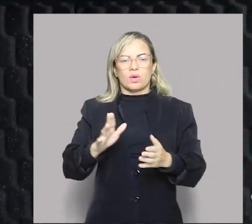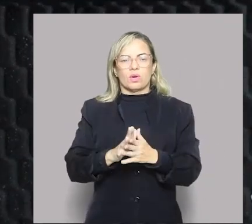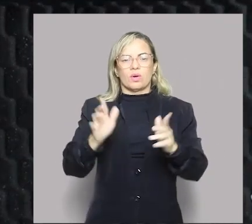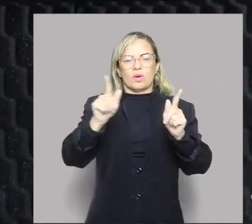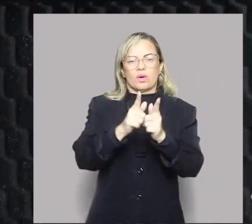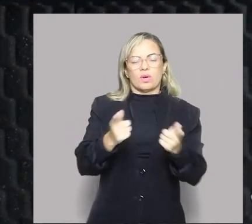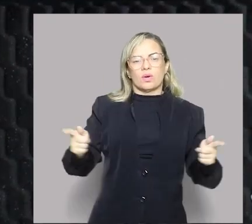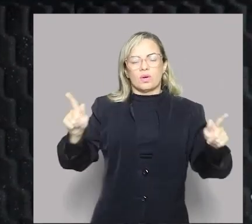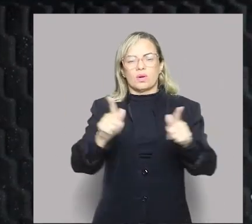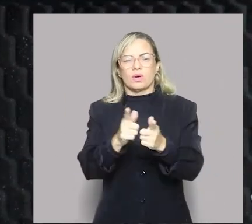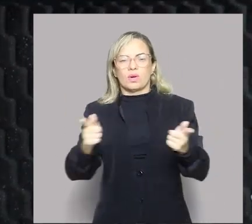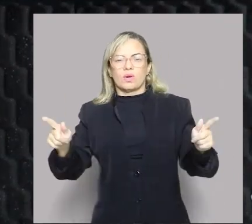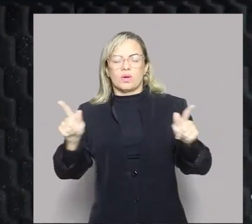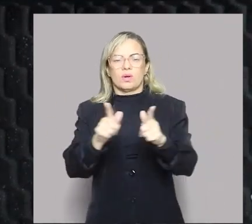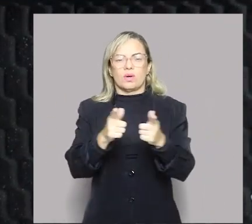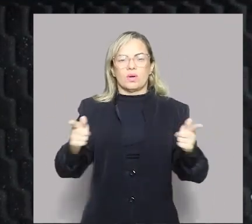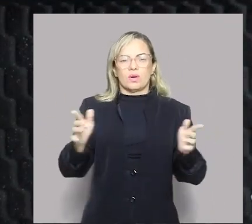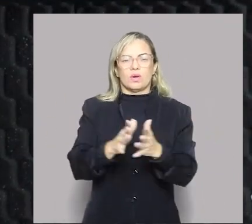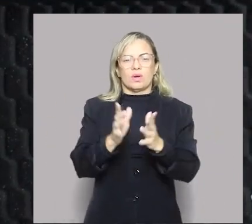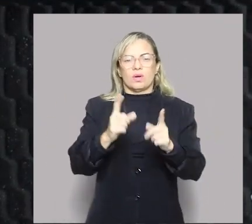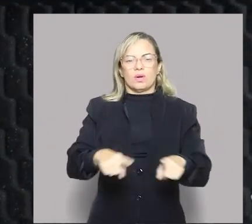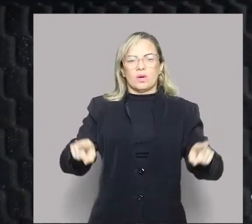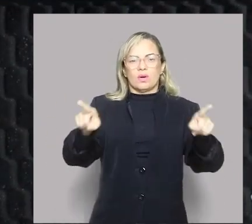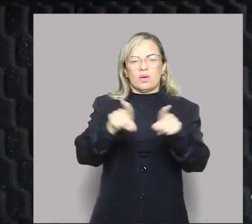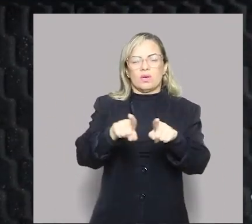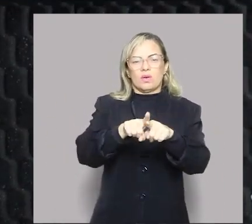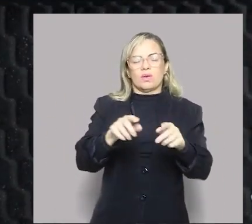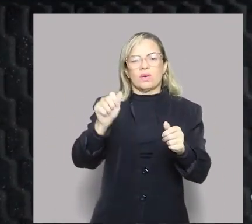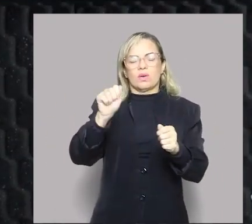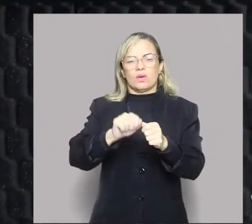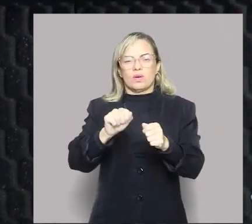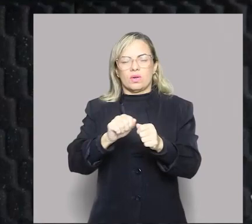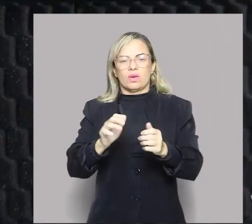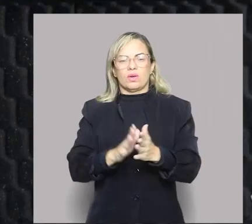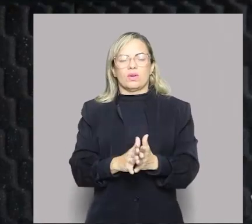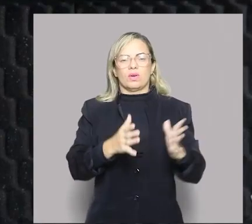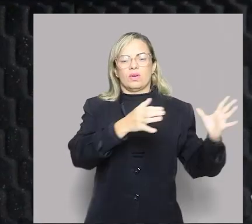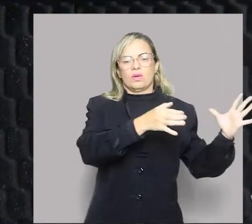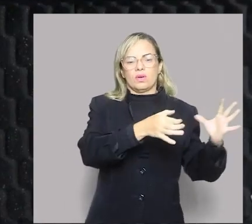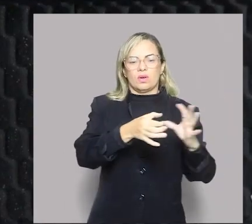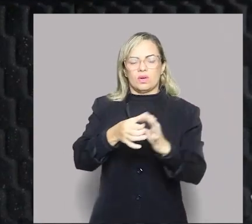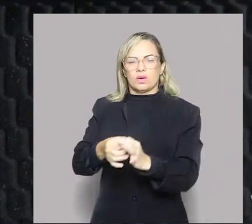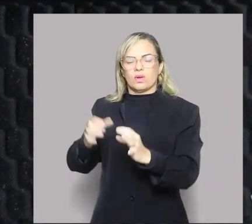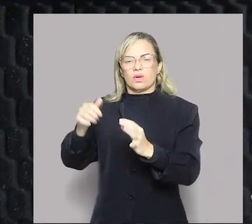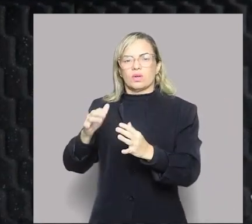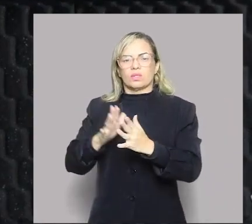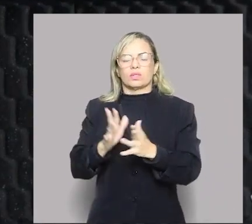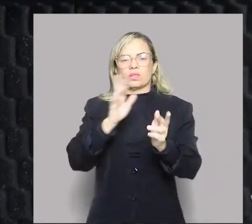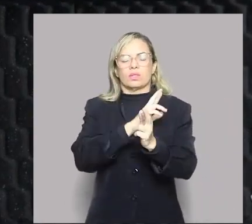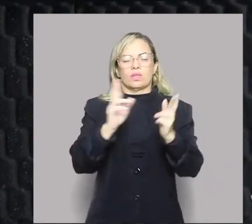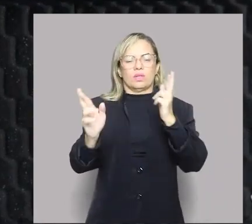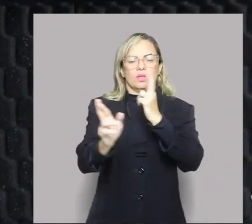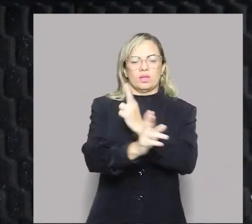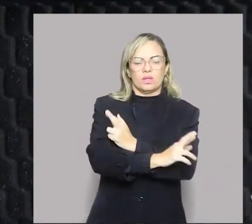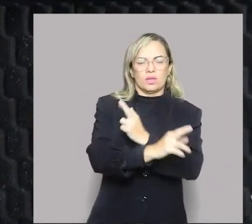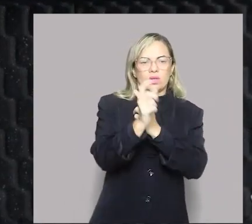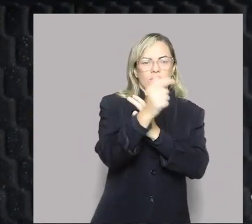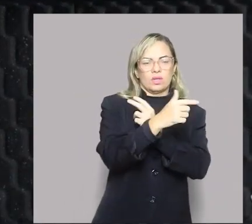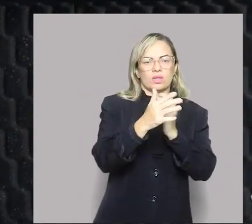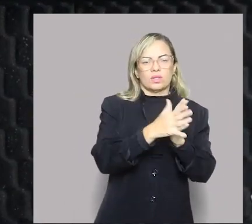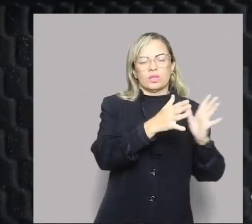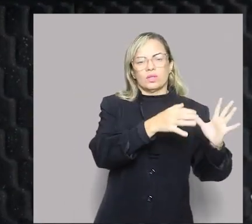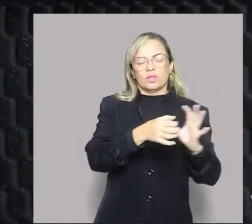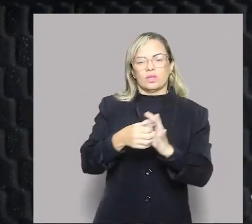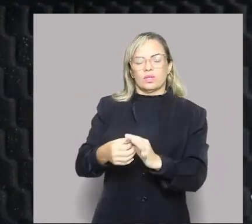música. As músicas, elas também fazem parte desse contexto de referência. E se você quiser colocar, por exemplo,